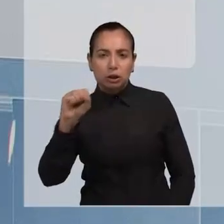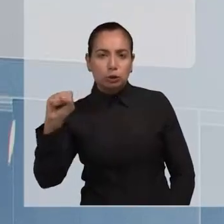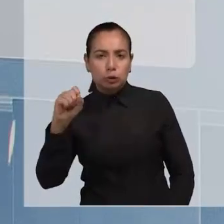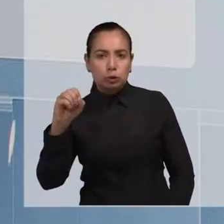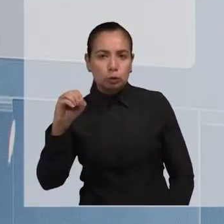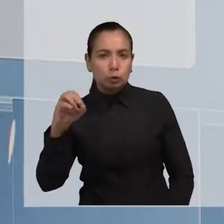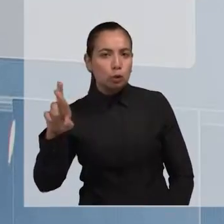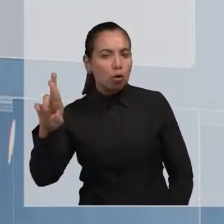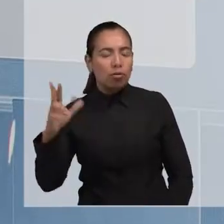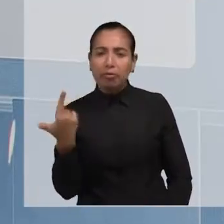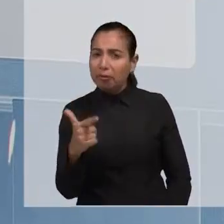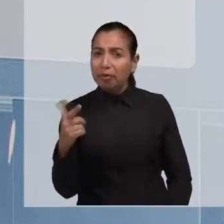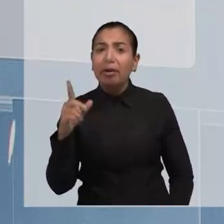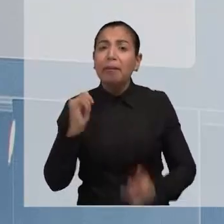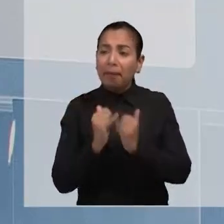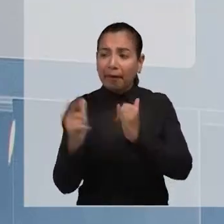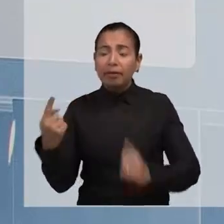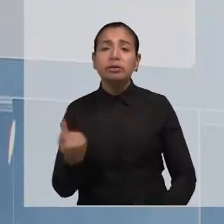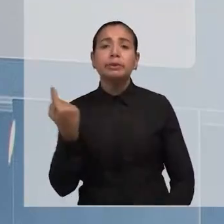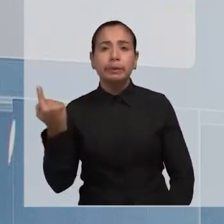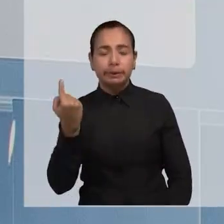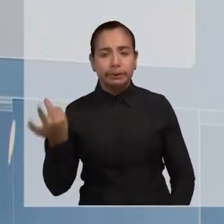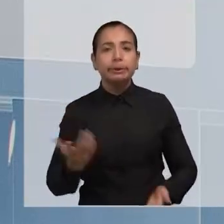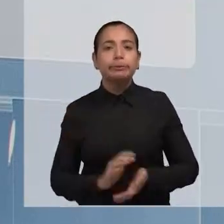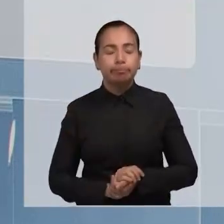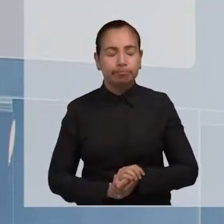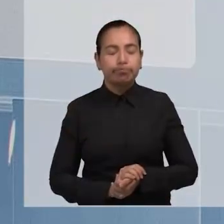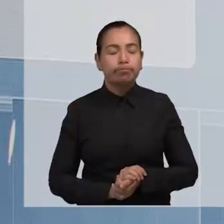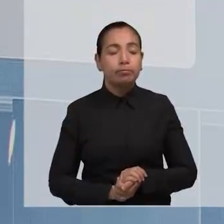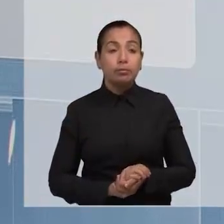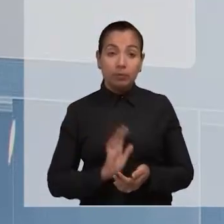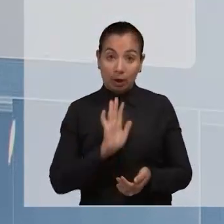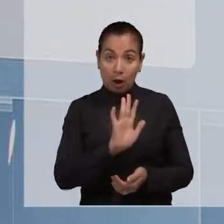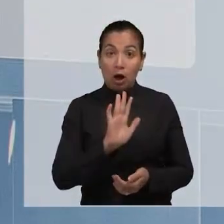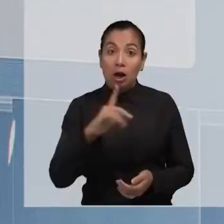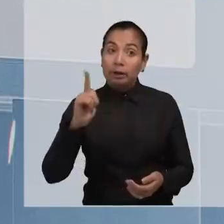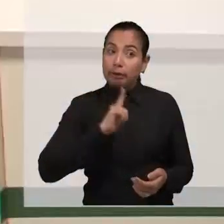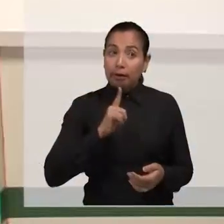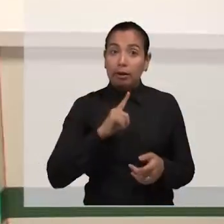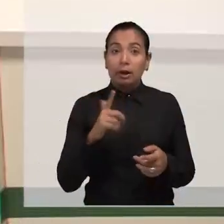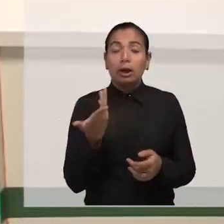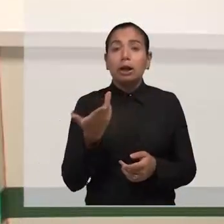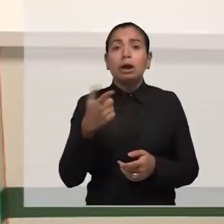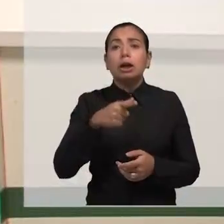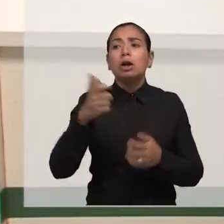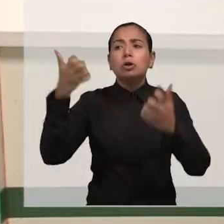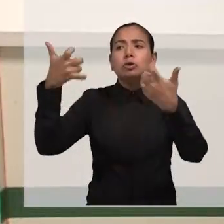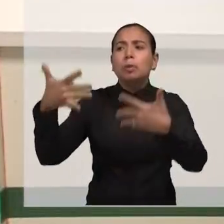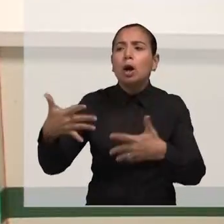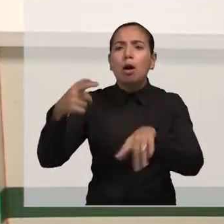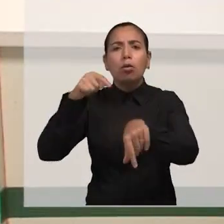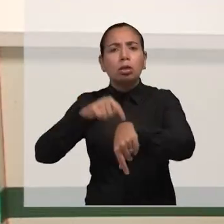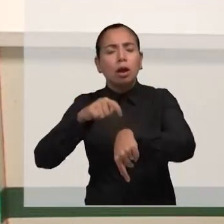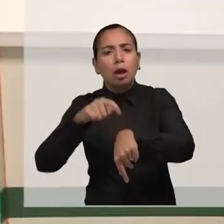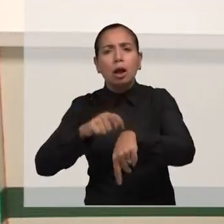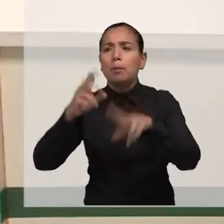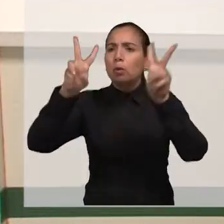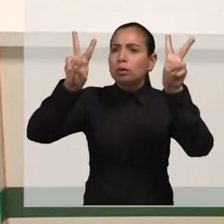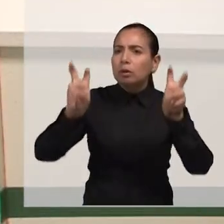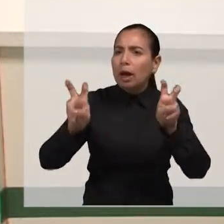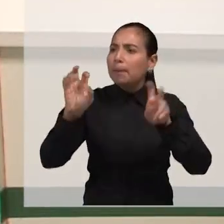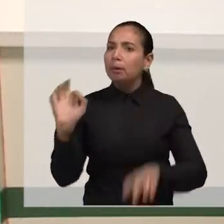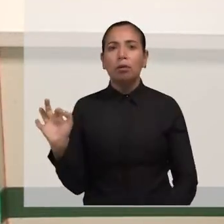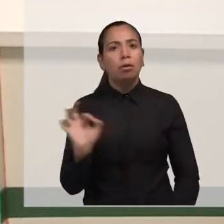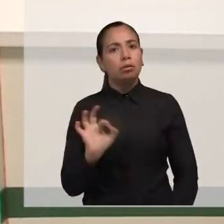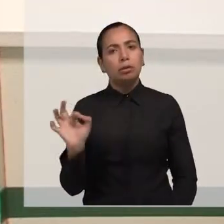em vez de... Ele sabia que tinha uma plateia do Bolsonaro, né? Não, mas os assessores não explicaram o tempo, o tema, não explicaram...